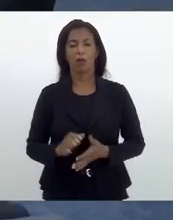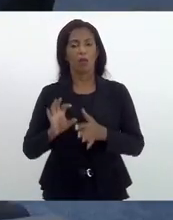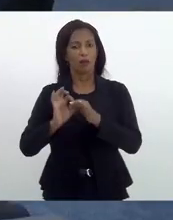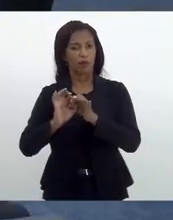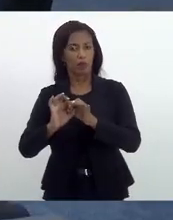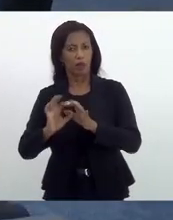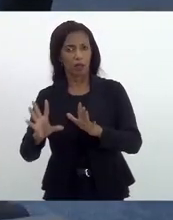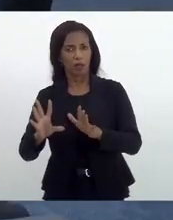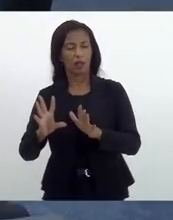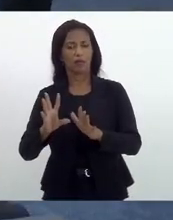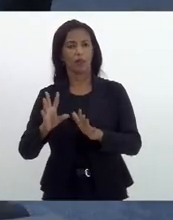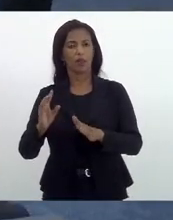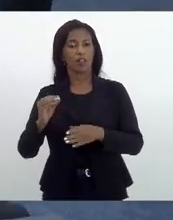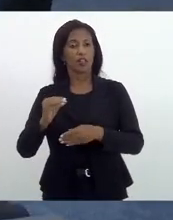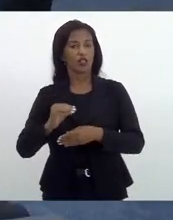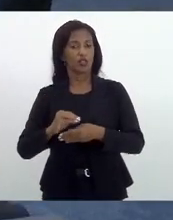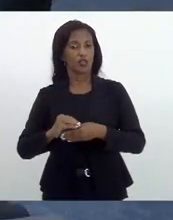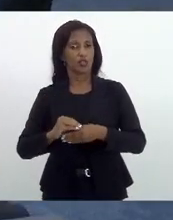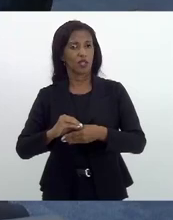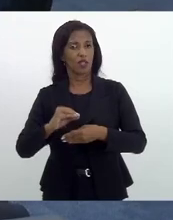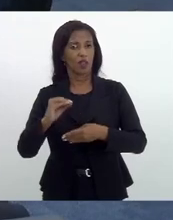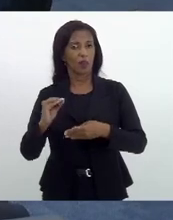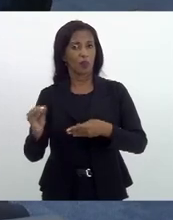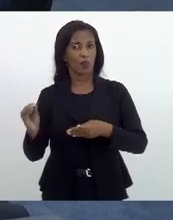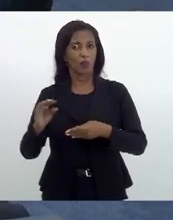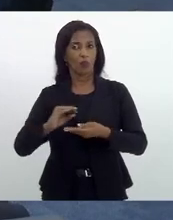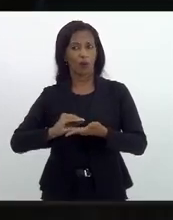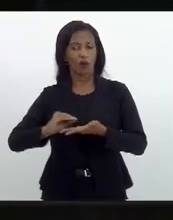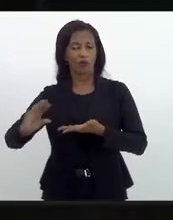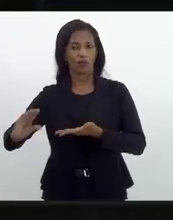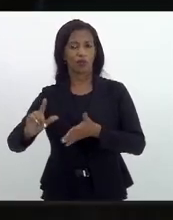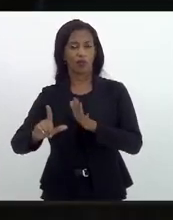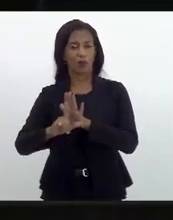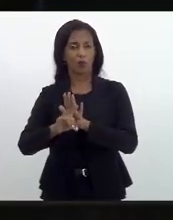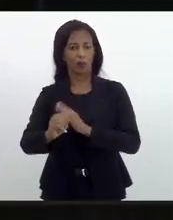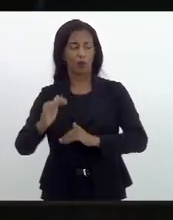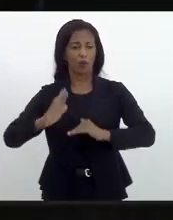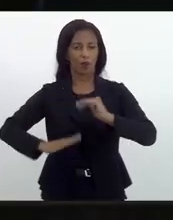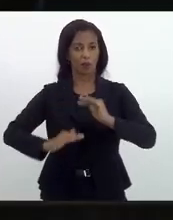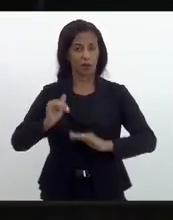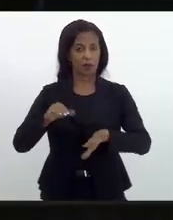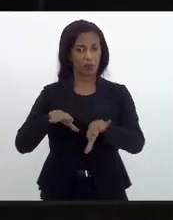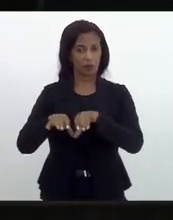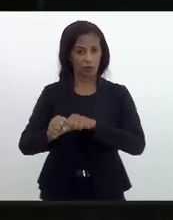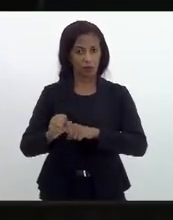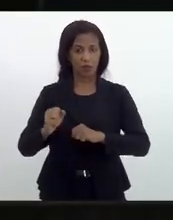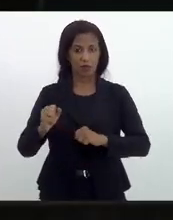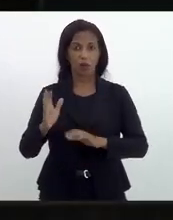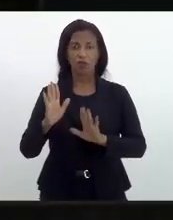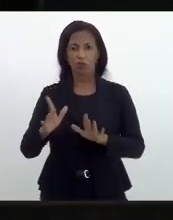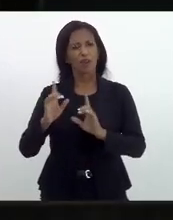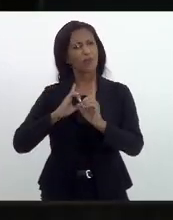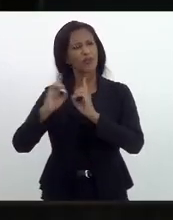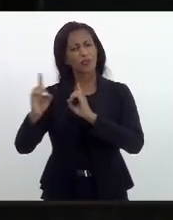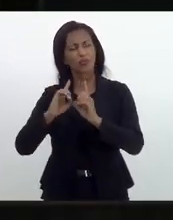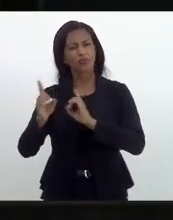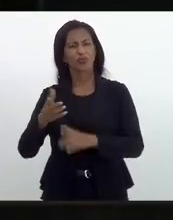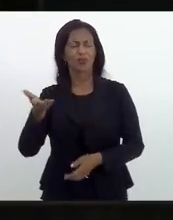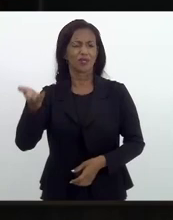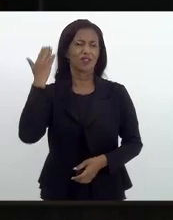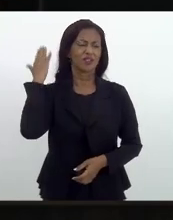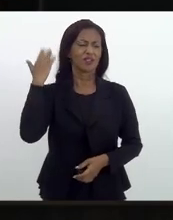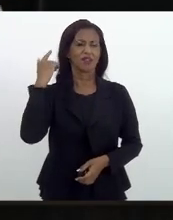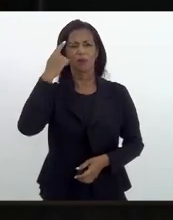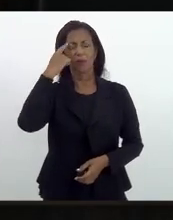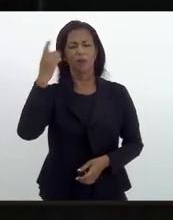de adicional por tempo de serviço vinculado à avaliação de desempenho ou aperfeiçoamento capacitação e formação profissional. Isso foi discutido lá na semana